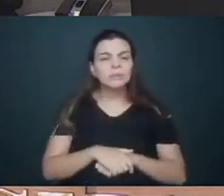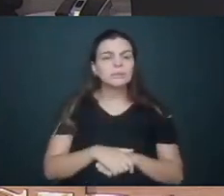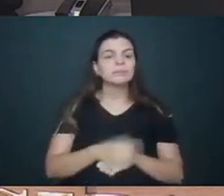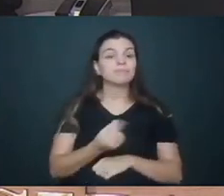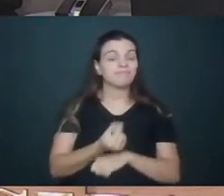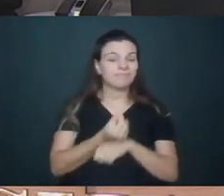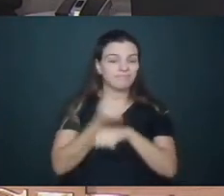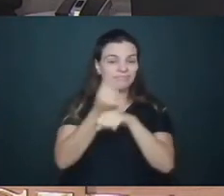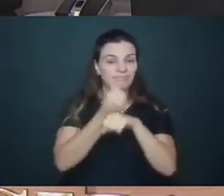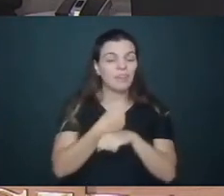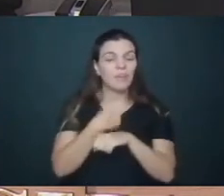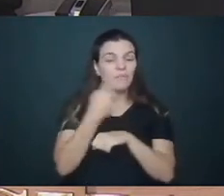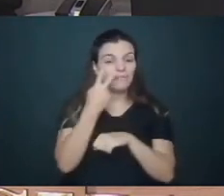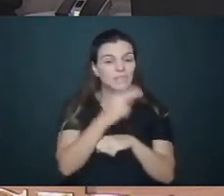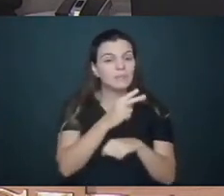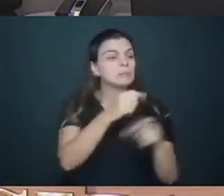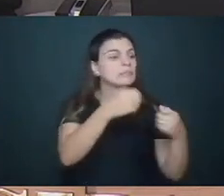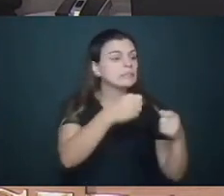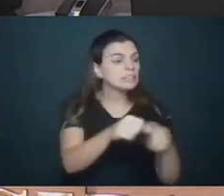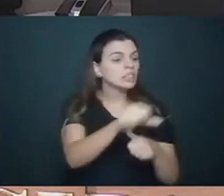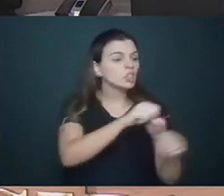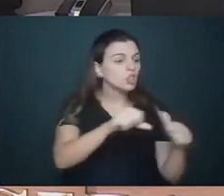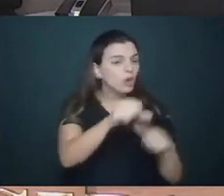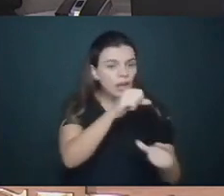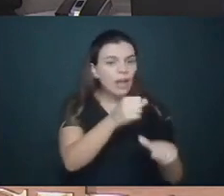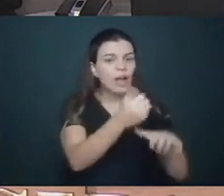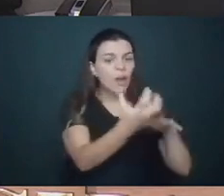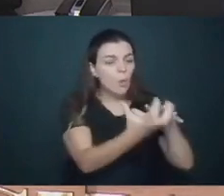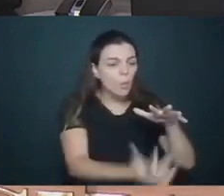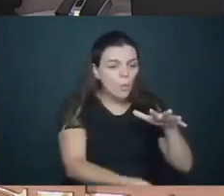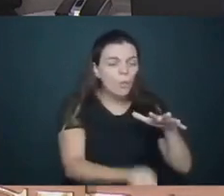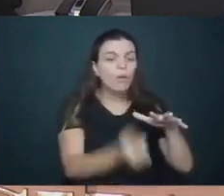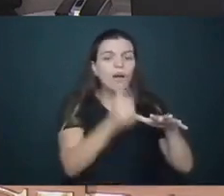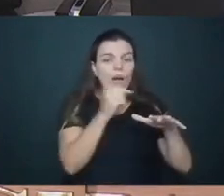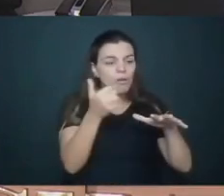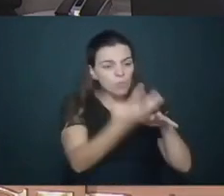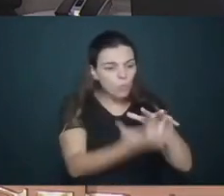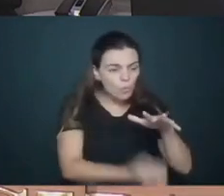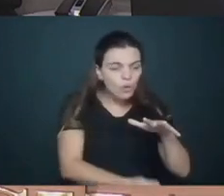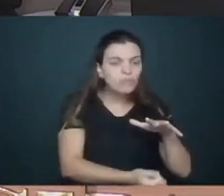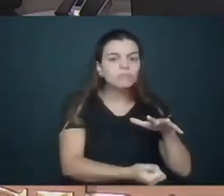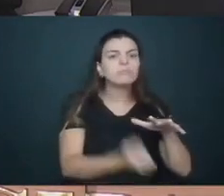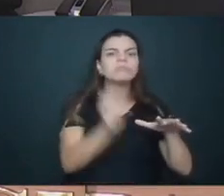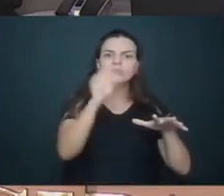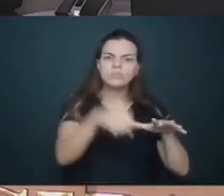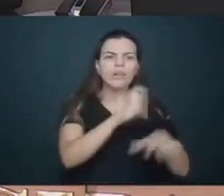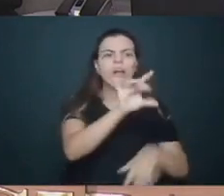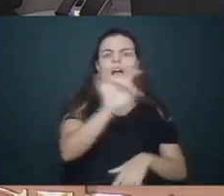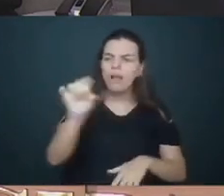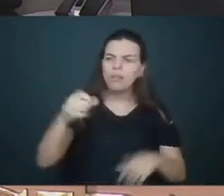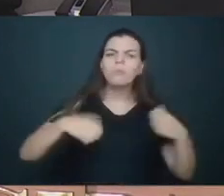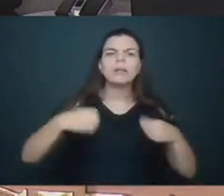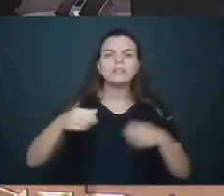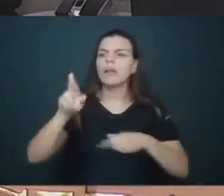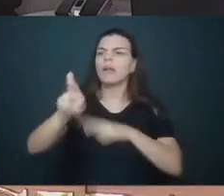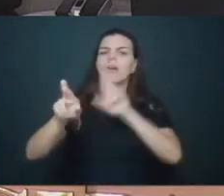um bueiro, etc. Claro, vocês são representantes de cada viela do município, tem que ter essas coisas também, mas